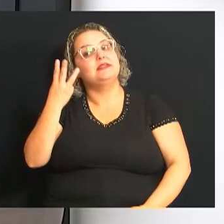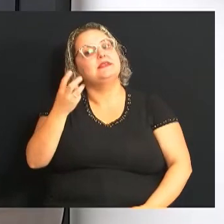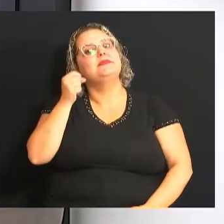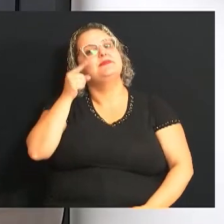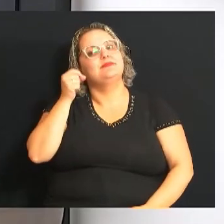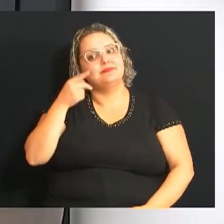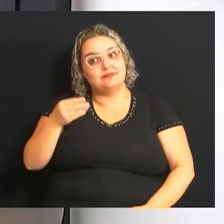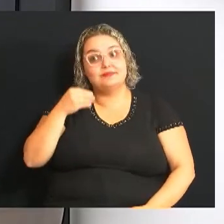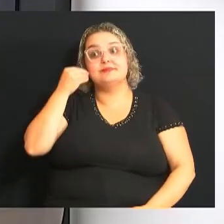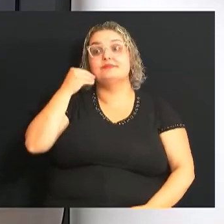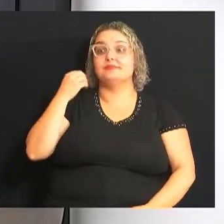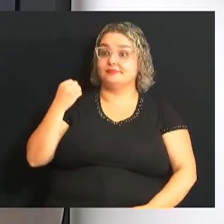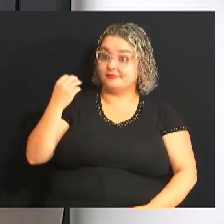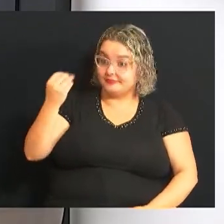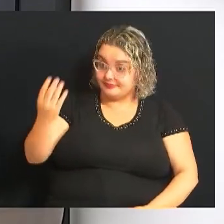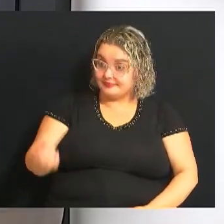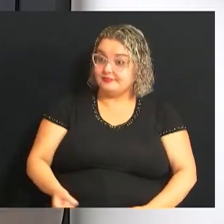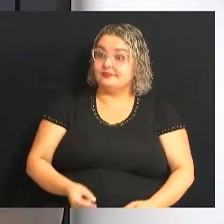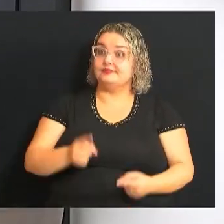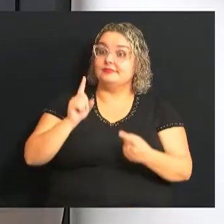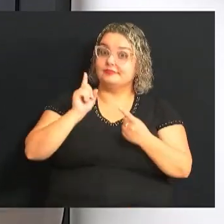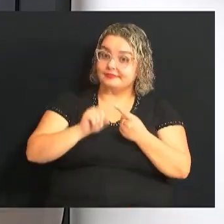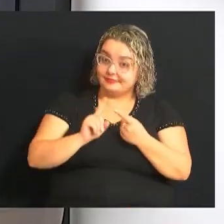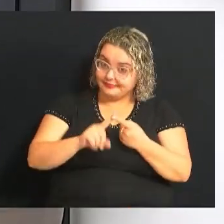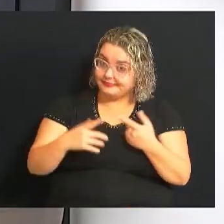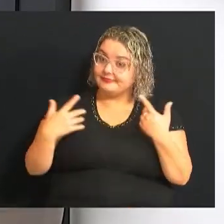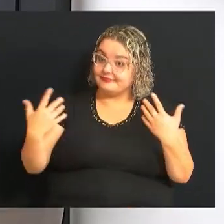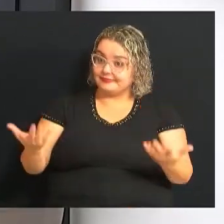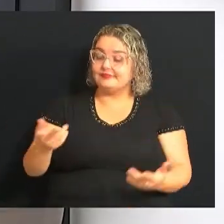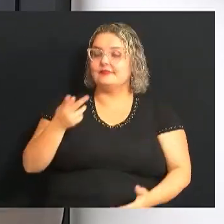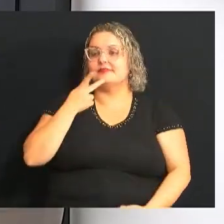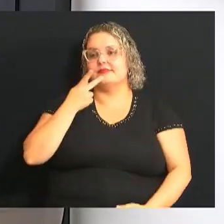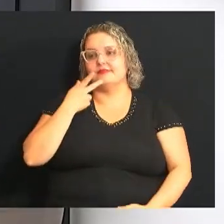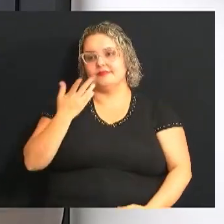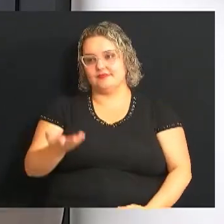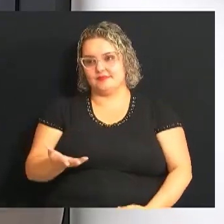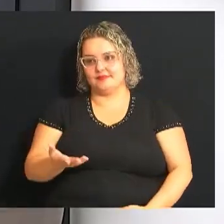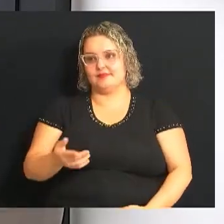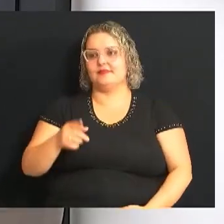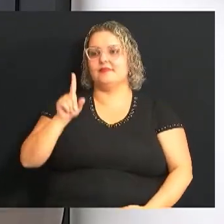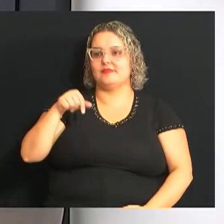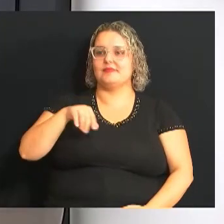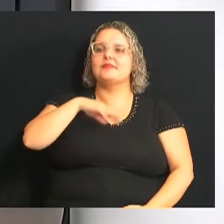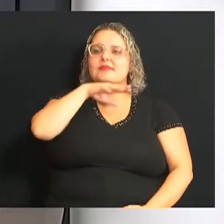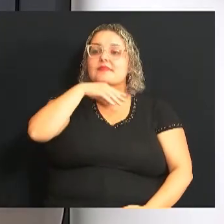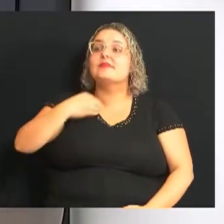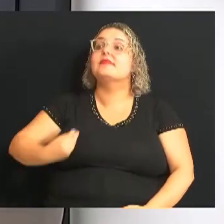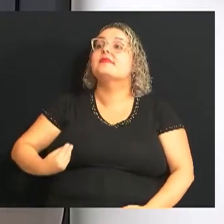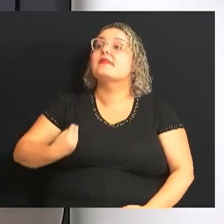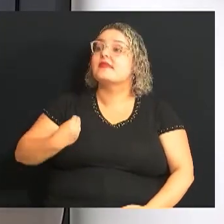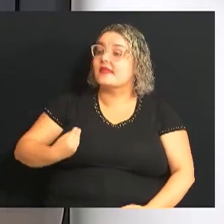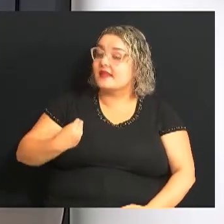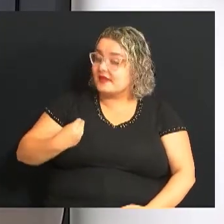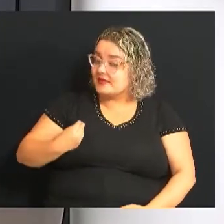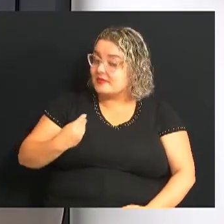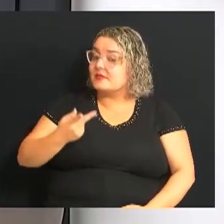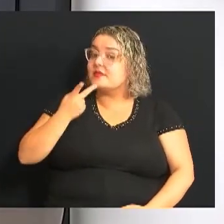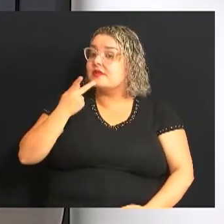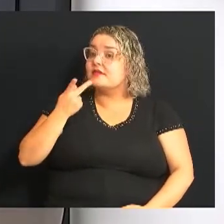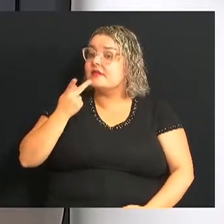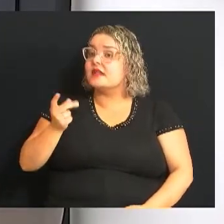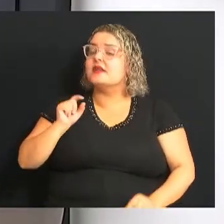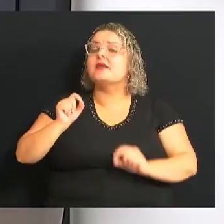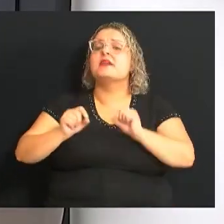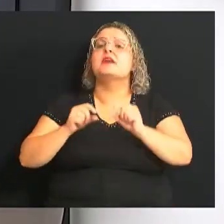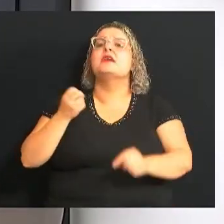experiência de ter que viajar com um e hoje a gente vai falar disso aqui no É o Bicho ao vivo, para falar de quem vai